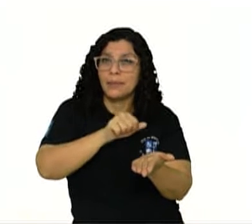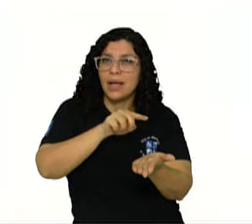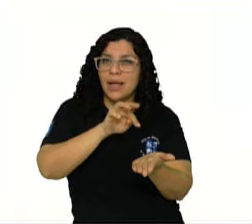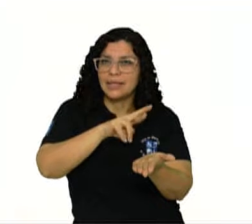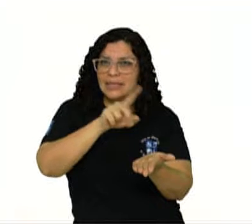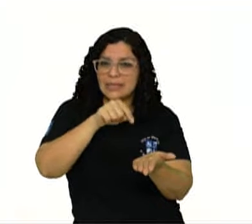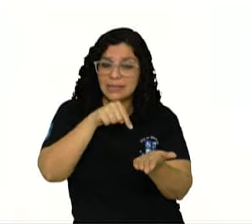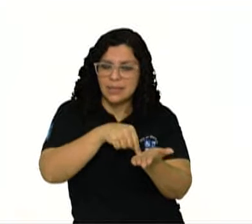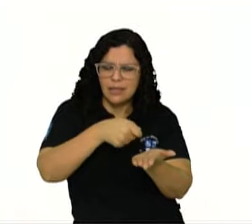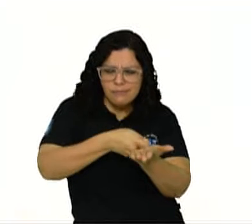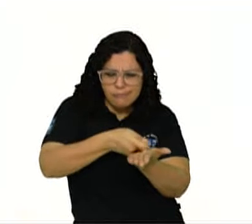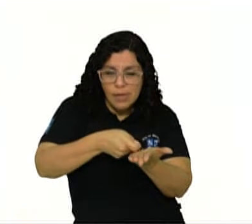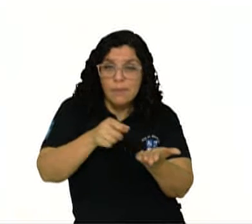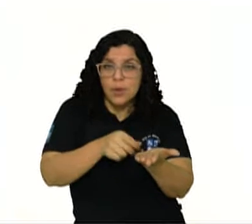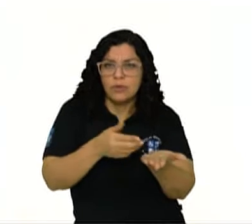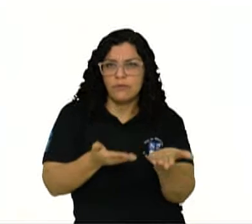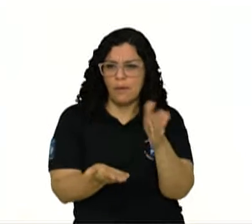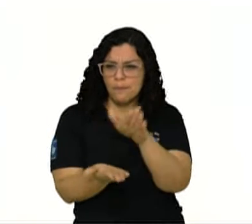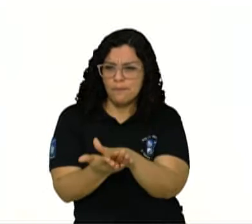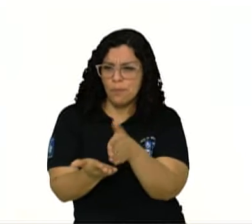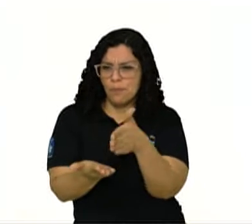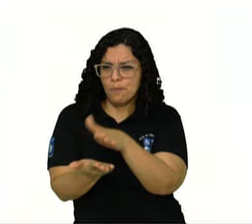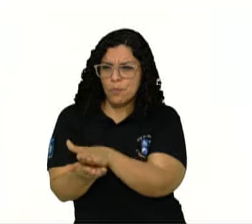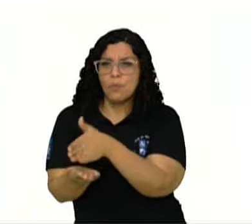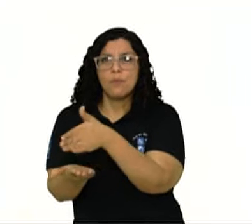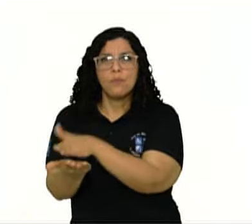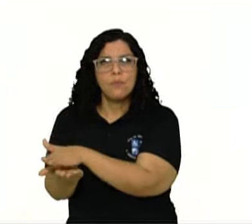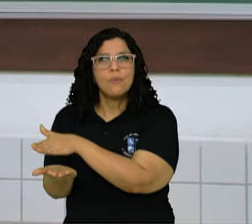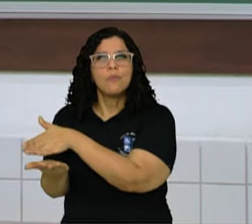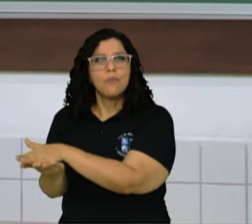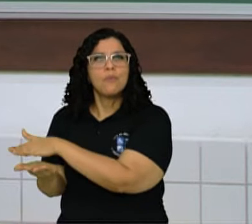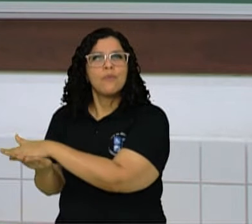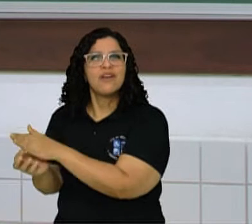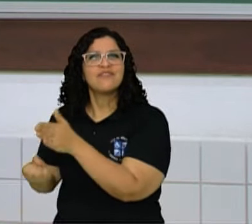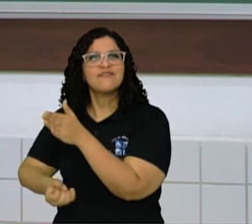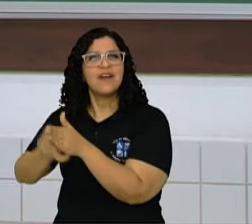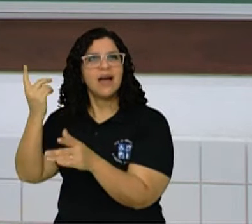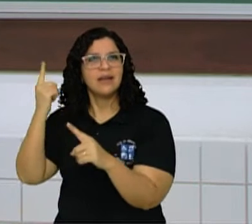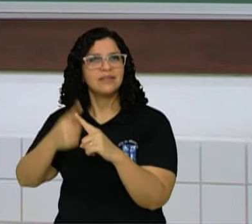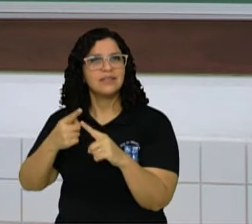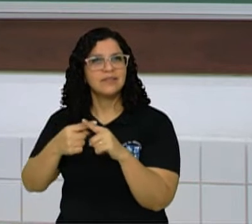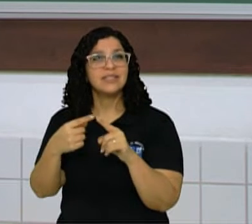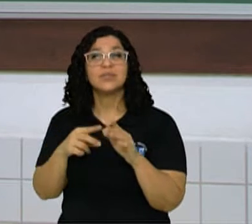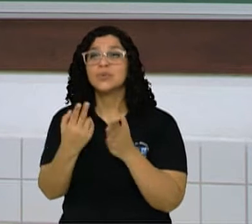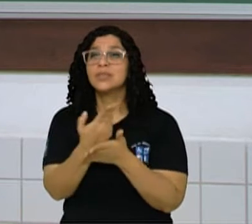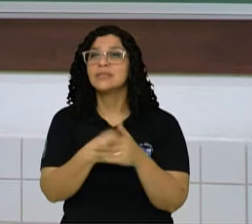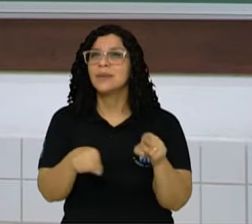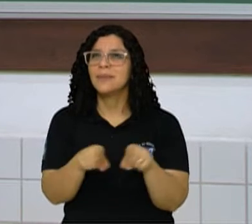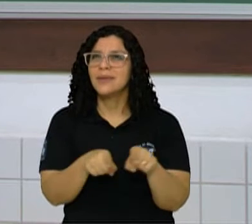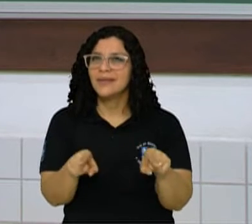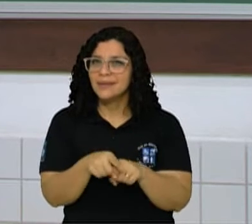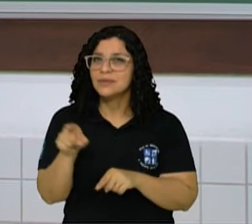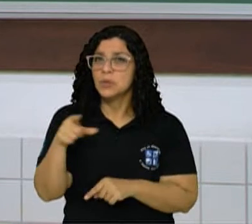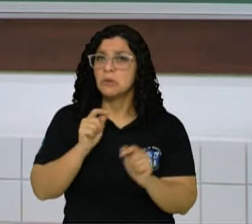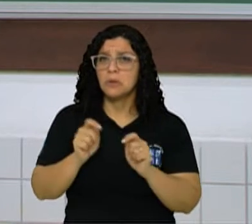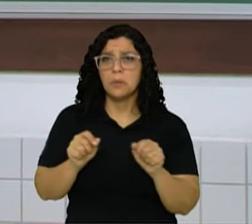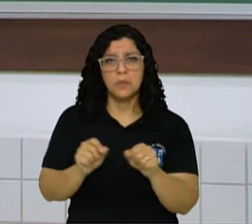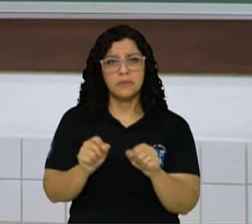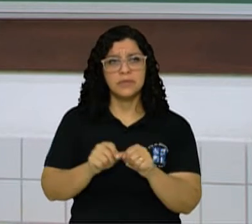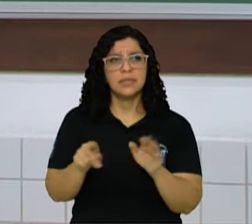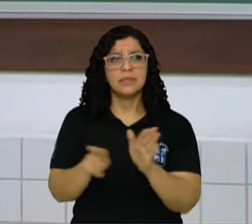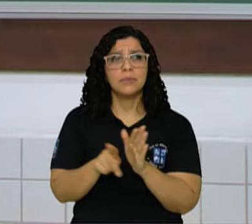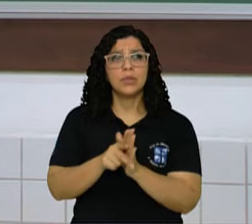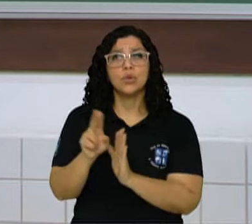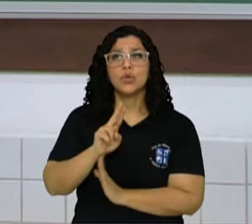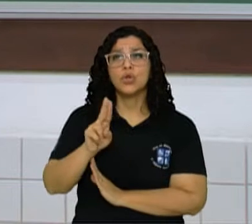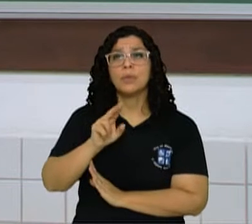consegue reproduzir várias vezes esse mesmo conteúdo, né? Esse mesmo desenho, que na verdade não é chamado